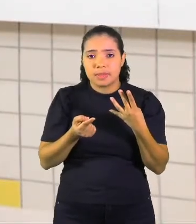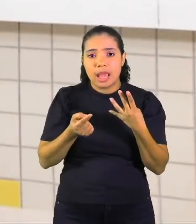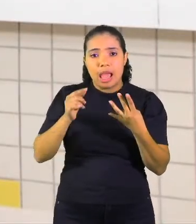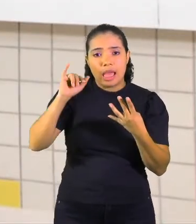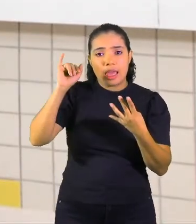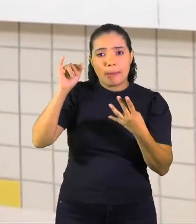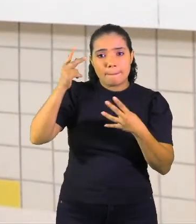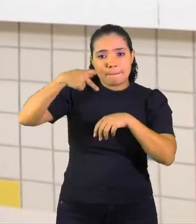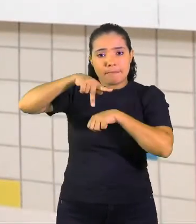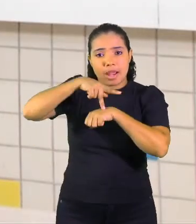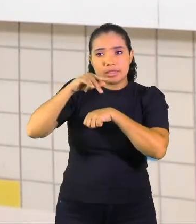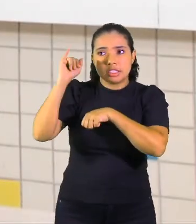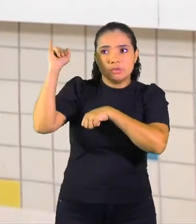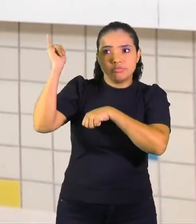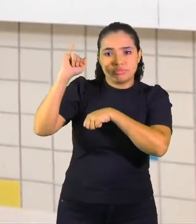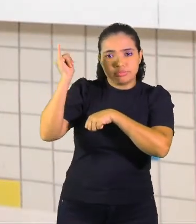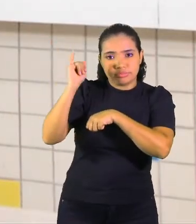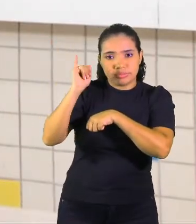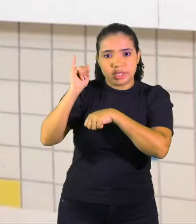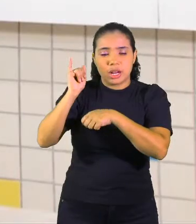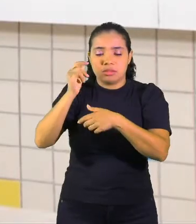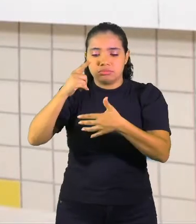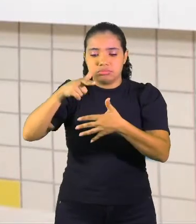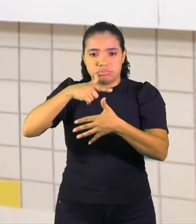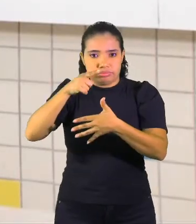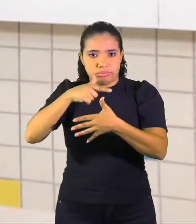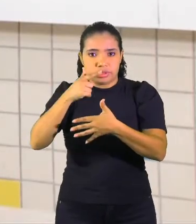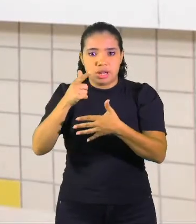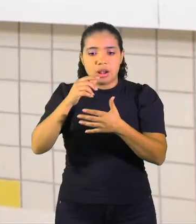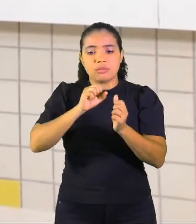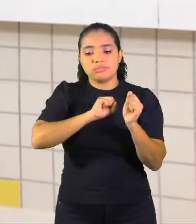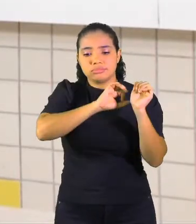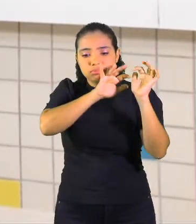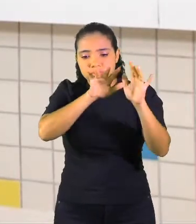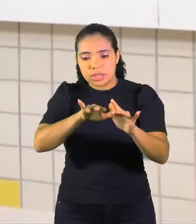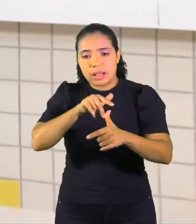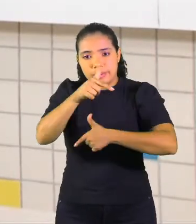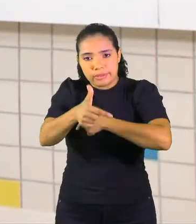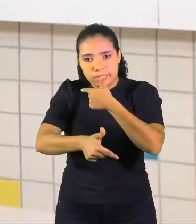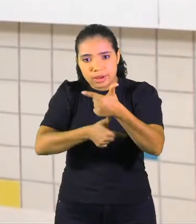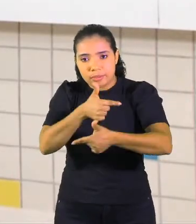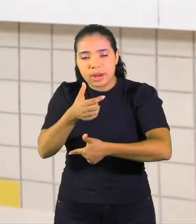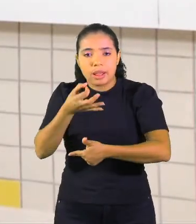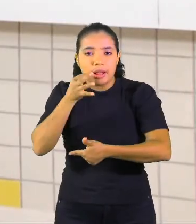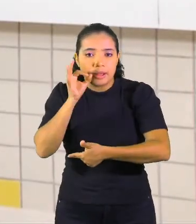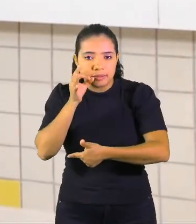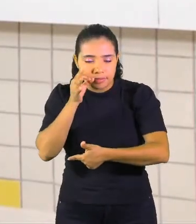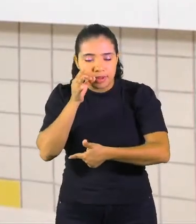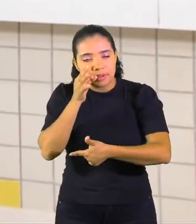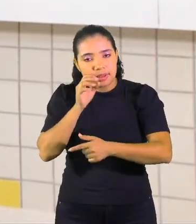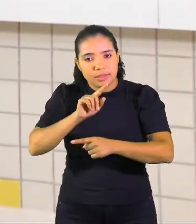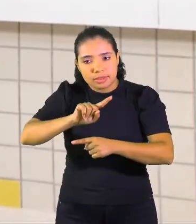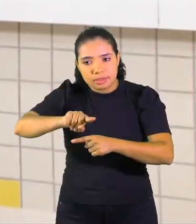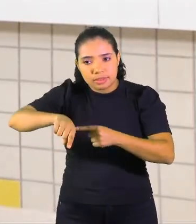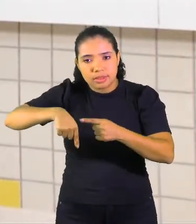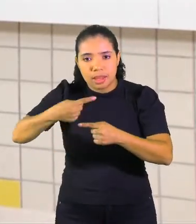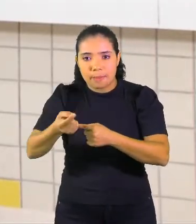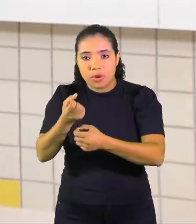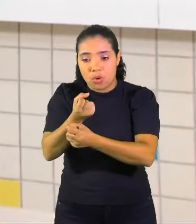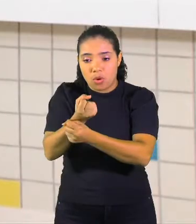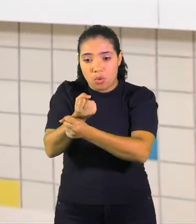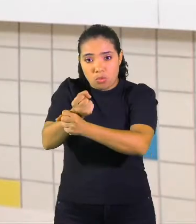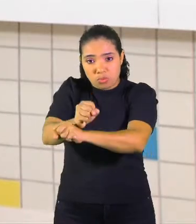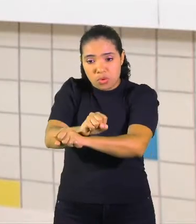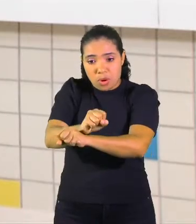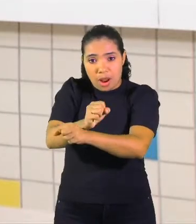italianos também vieram para trabalhar nas lavouras de café. Um pouco depois da abolição da